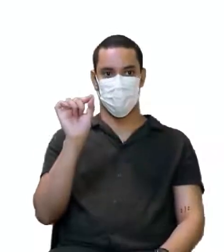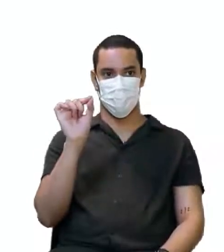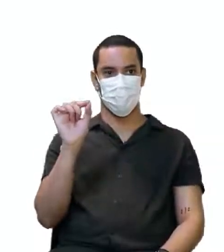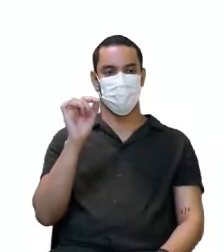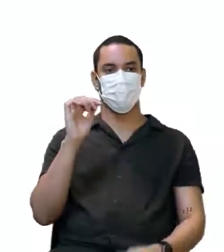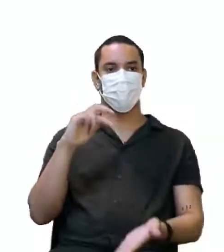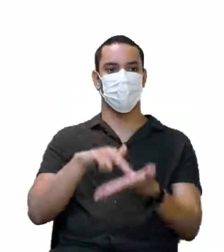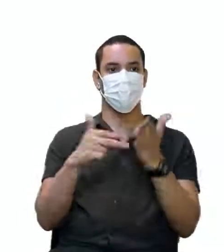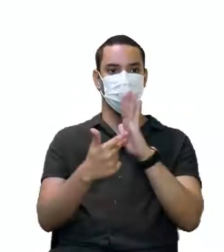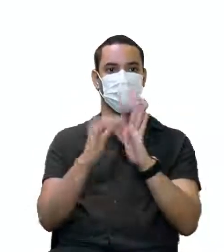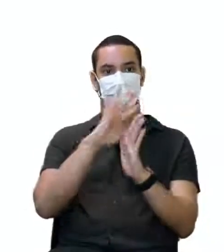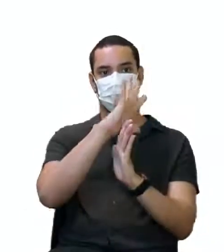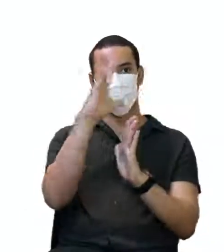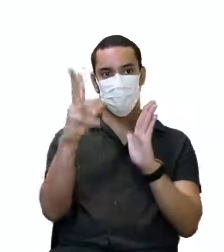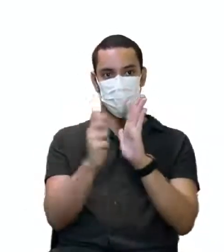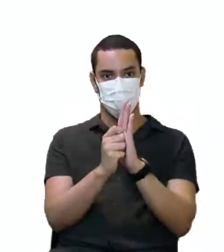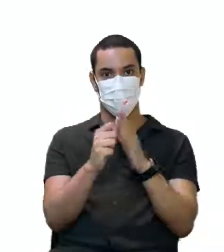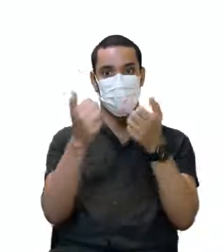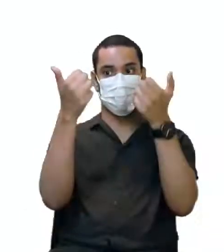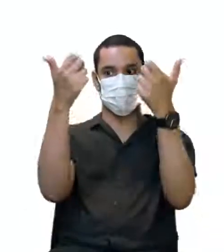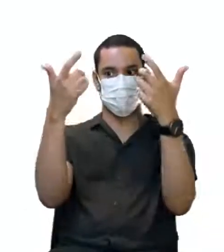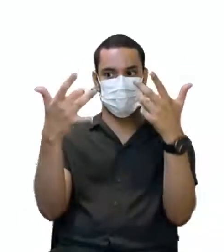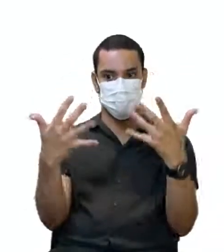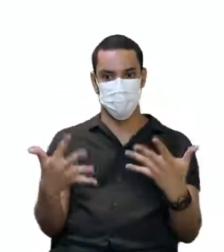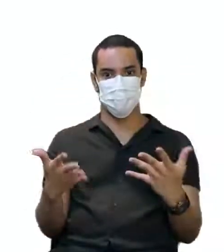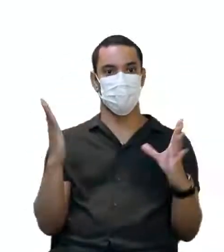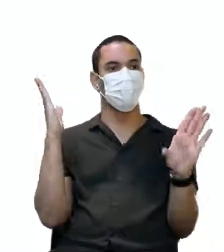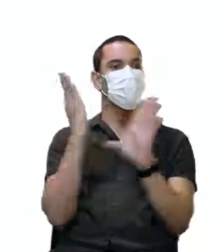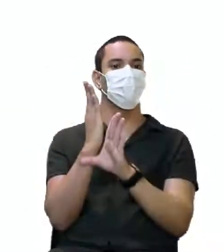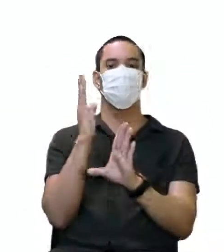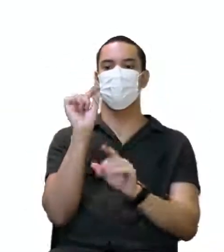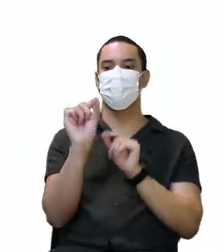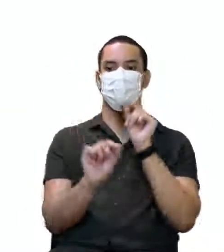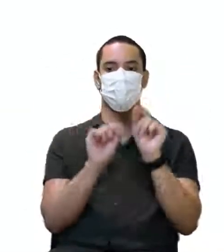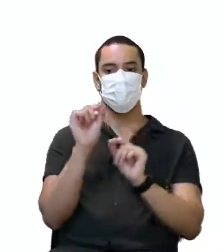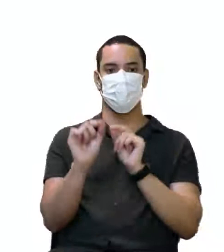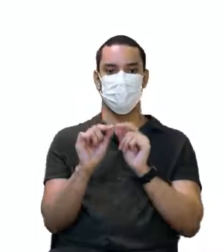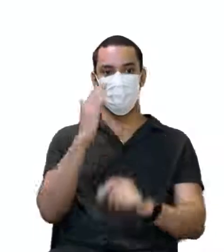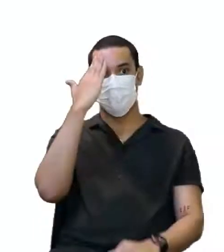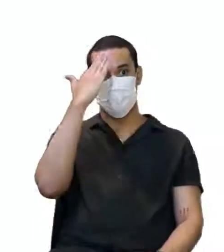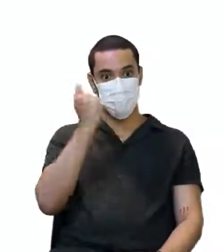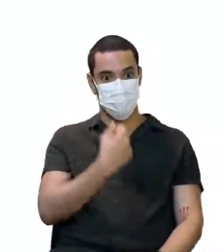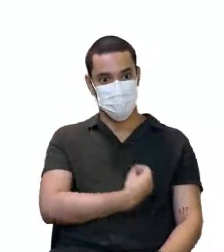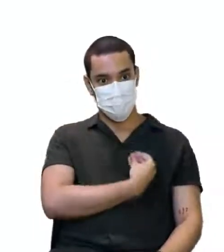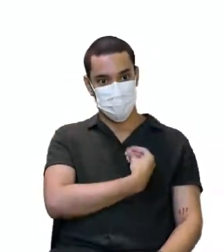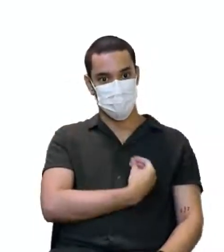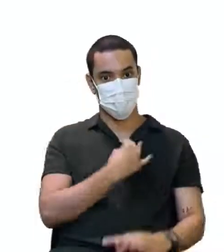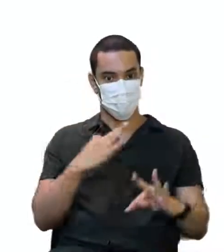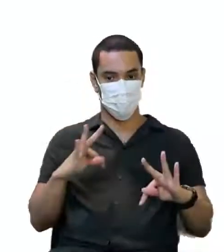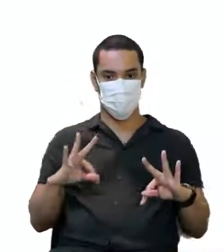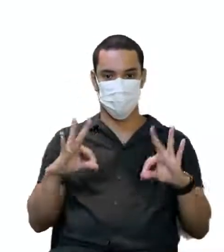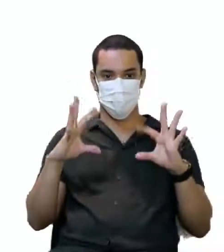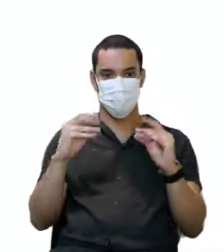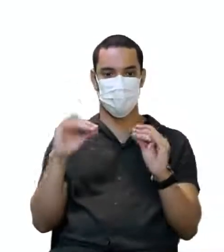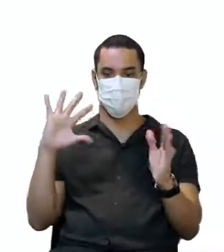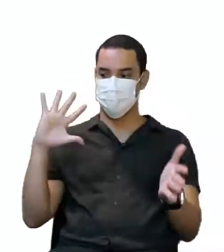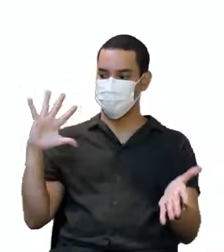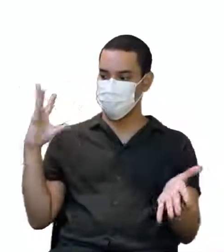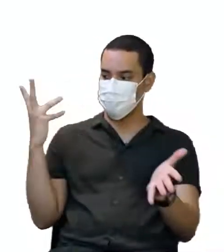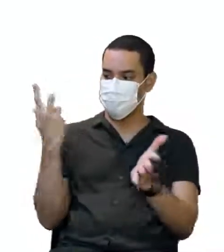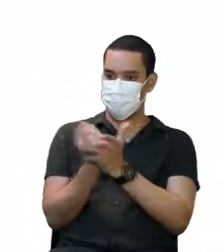são descritos a partir de que, professora? Que sabe que existiam todos eles? De